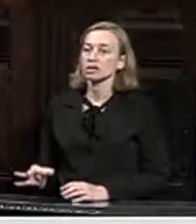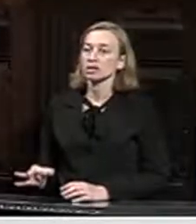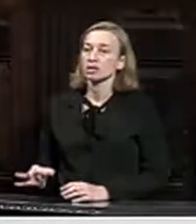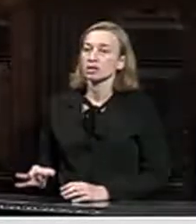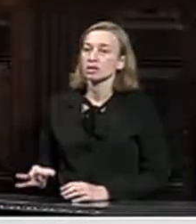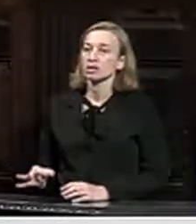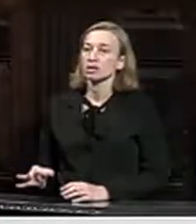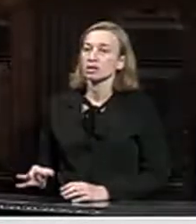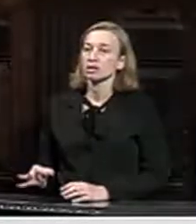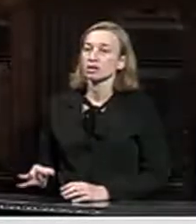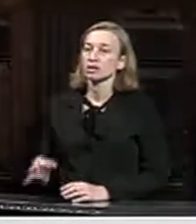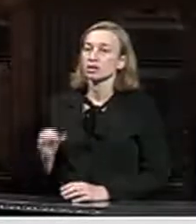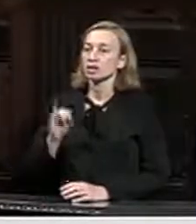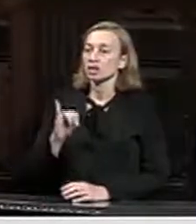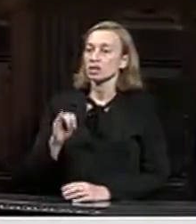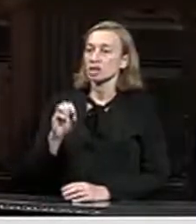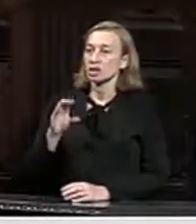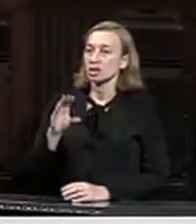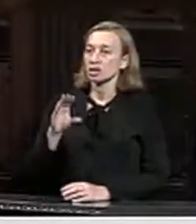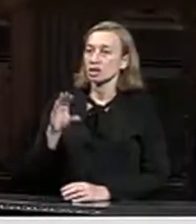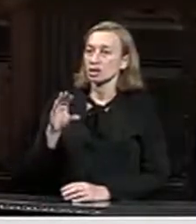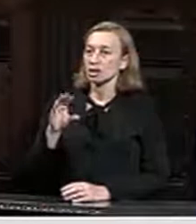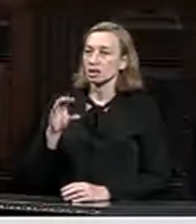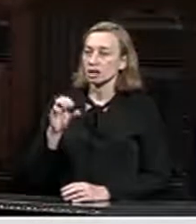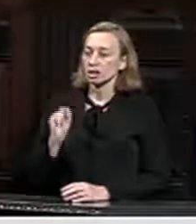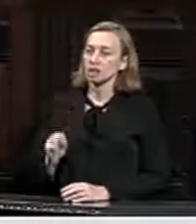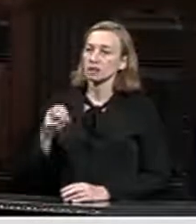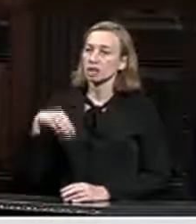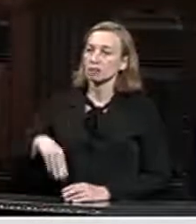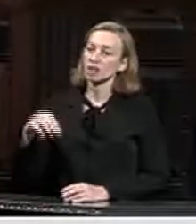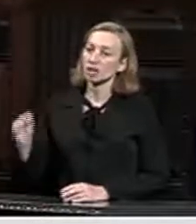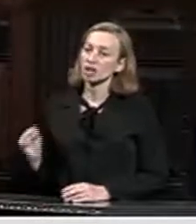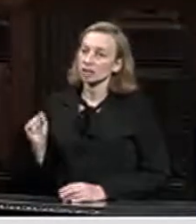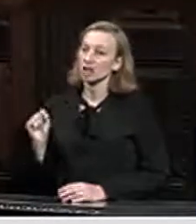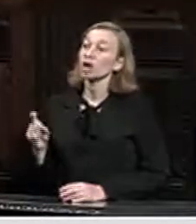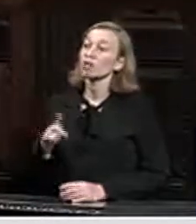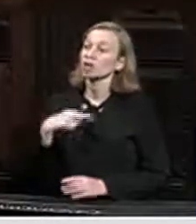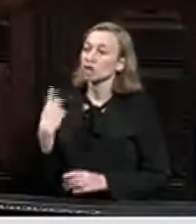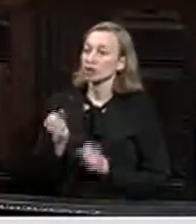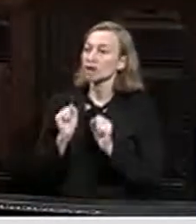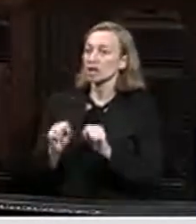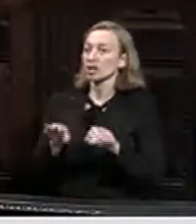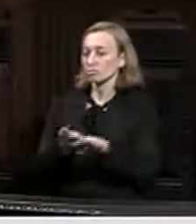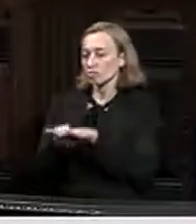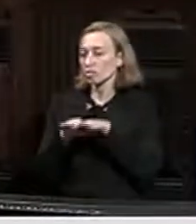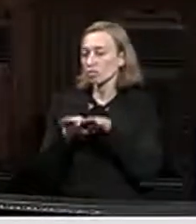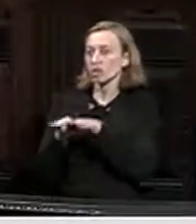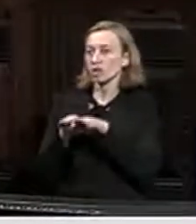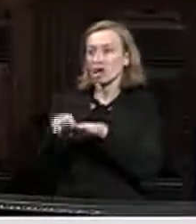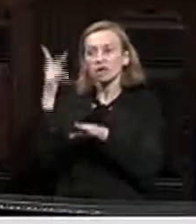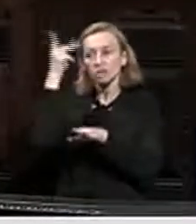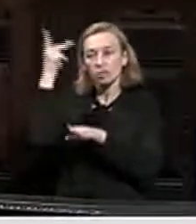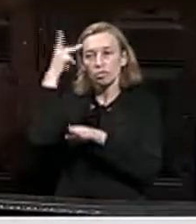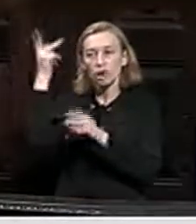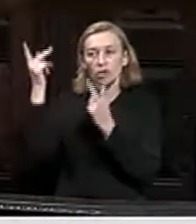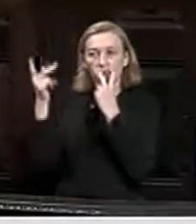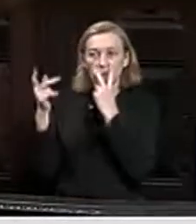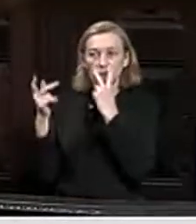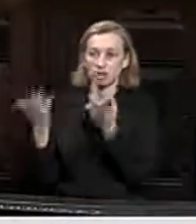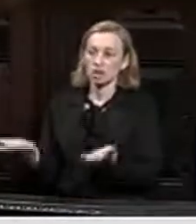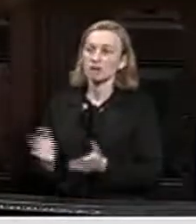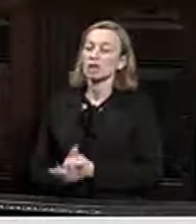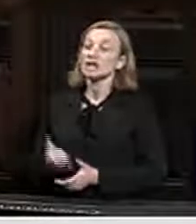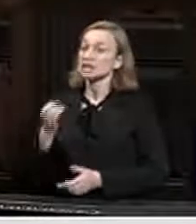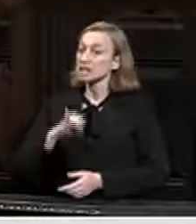nós demos da redução do ICMS. Porque o que nós queremos é equiparar o preço do Rio com o preço de São Paulo. Se não houver o repasse